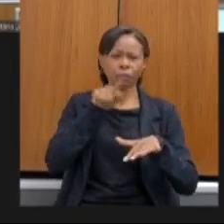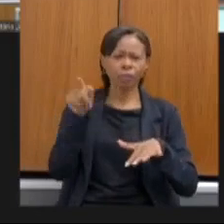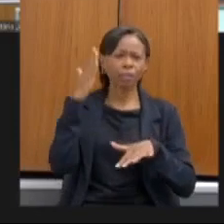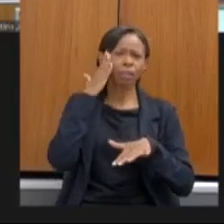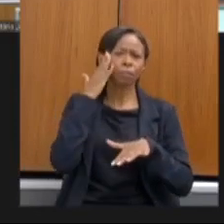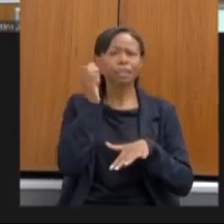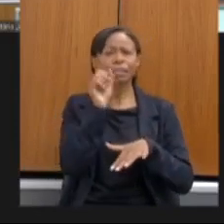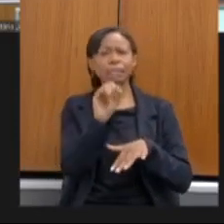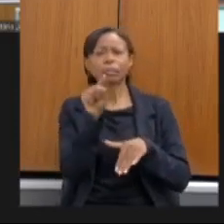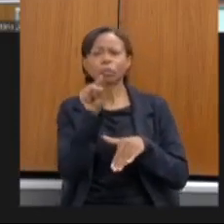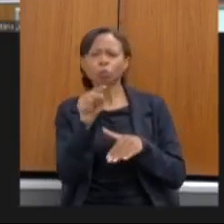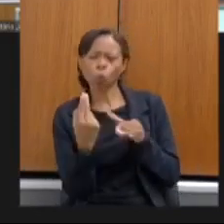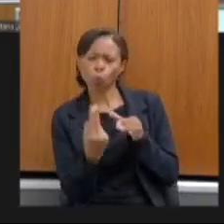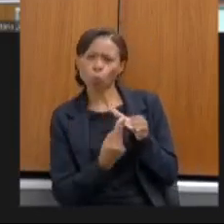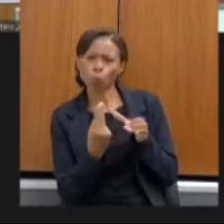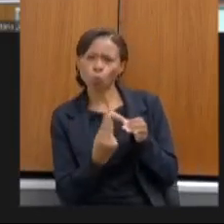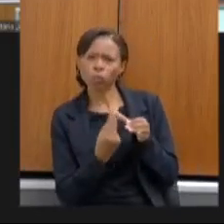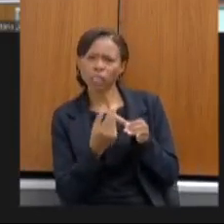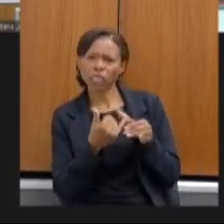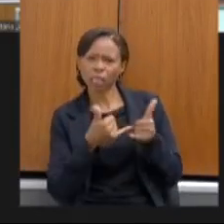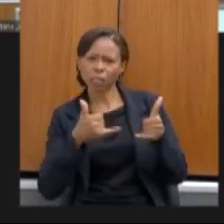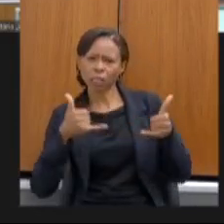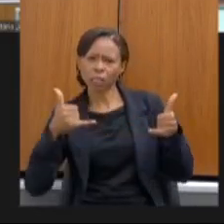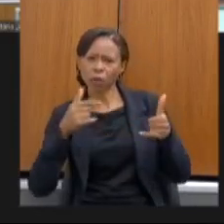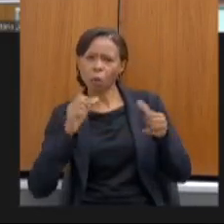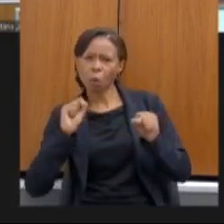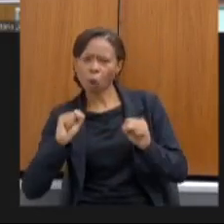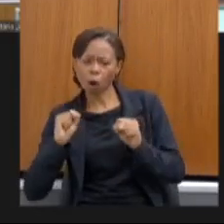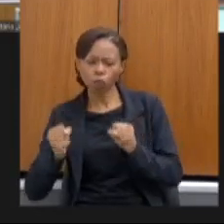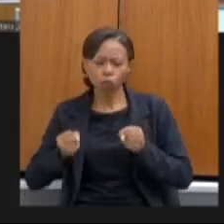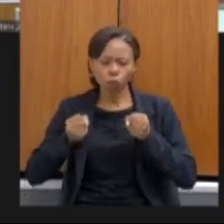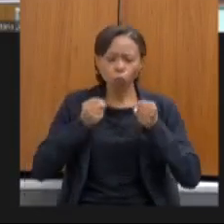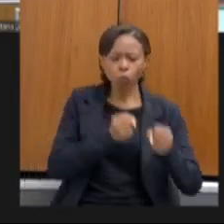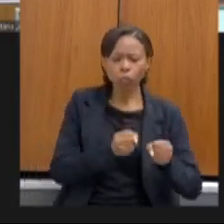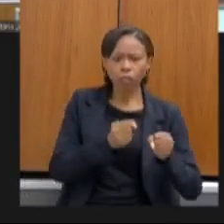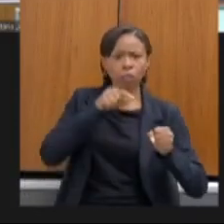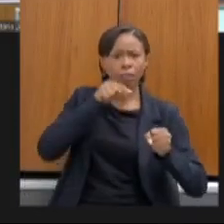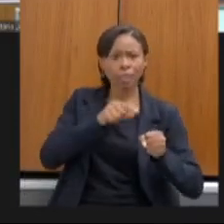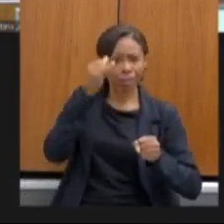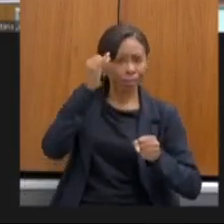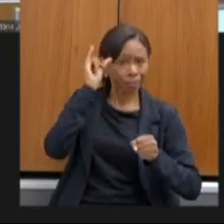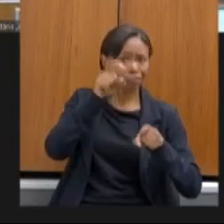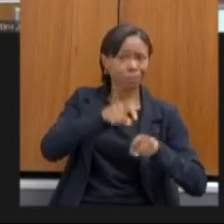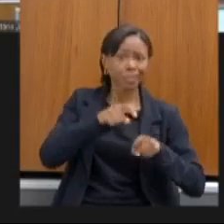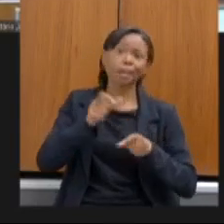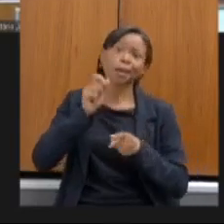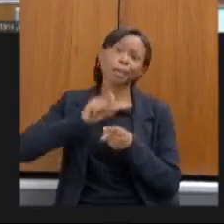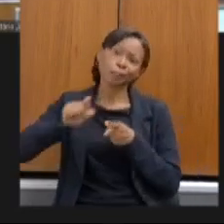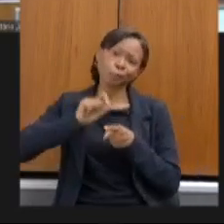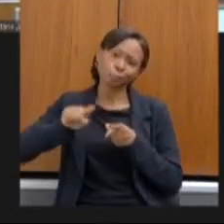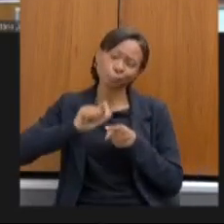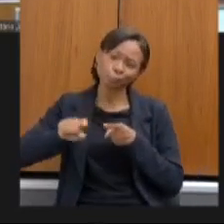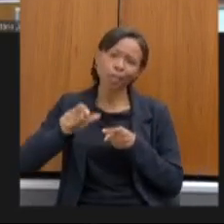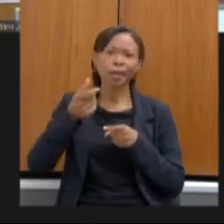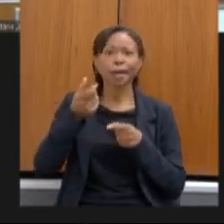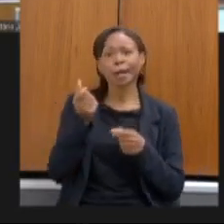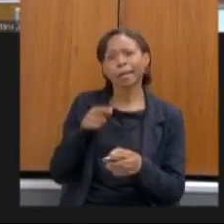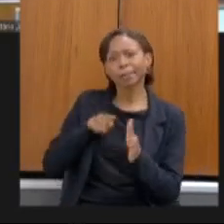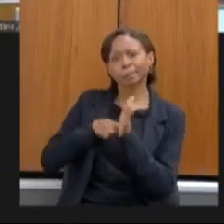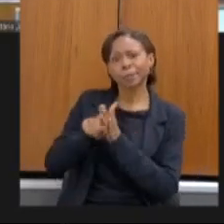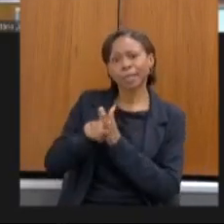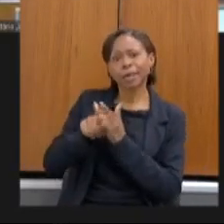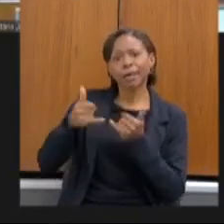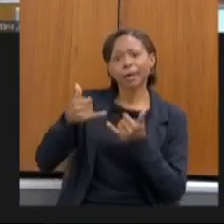sua usina de energia poderia ser instalada naquela Fazenda você tinha que alugar aquela fazenda para perguntar a Cemig que